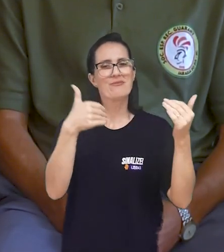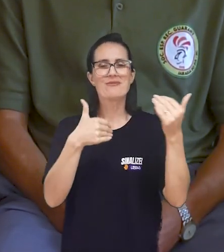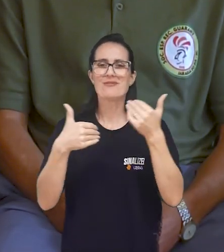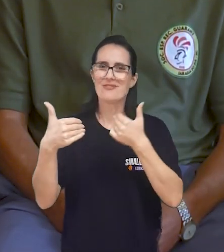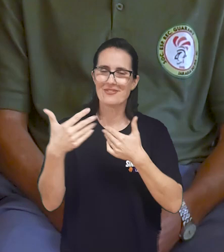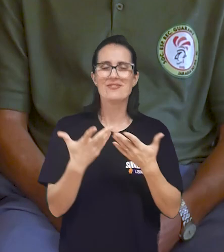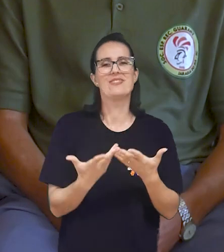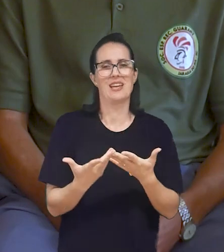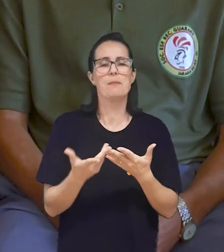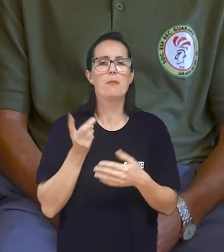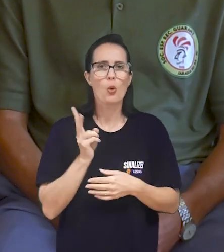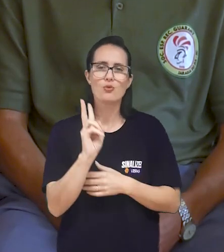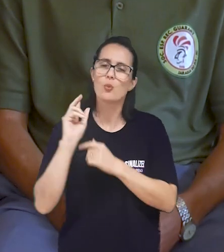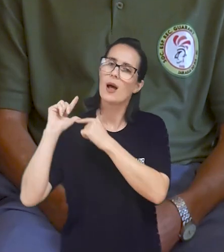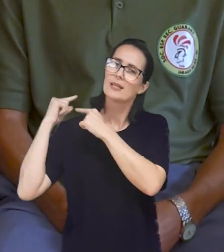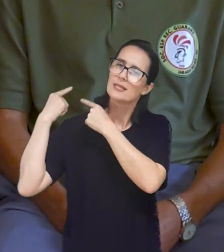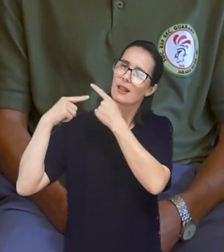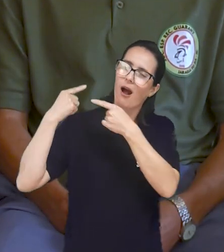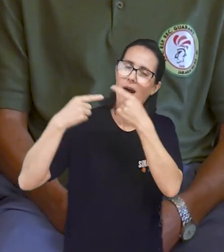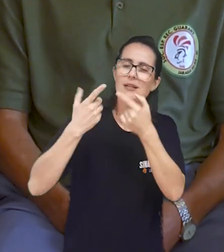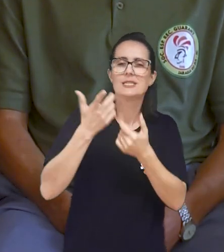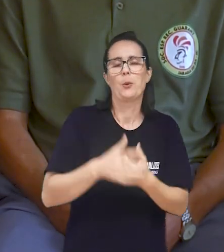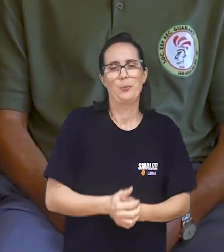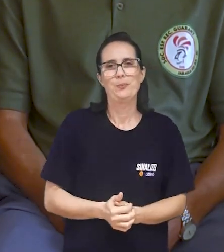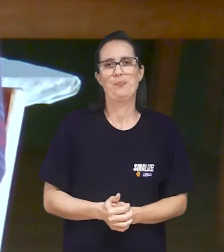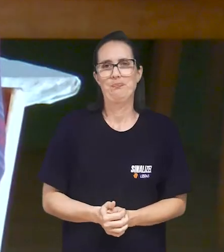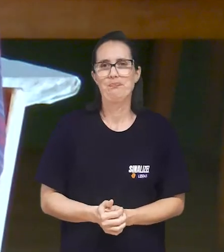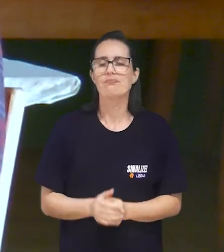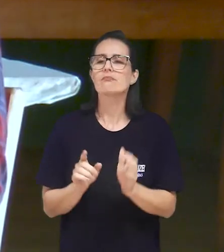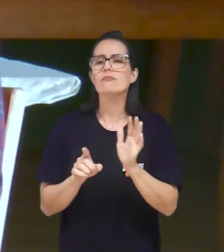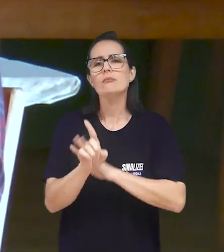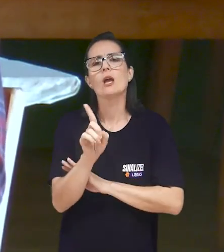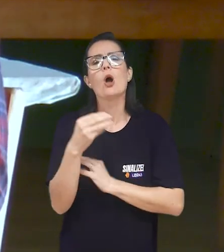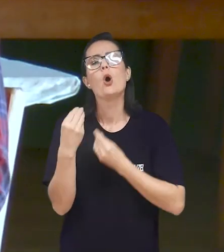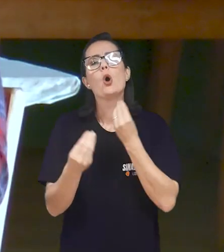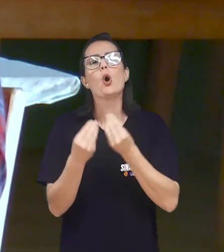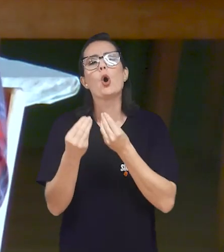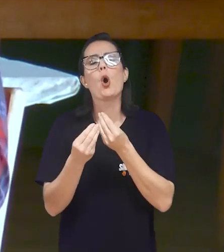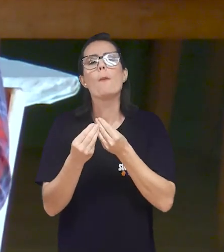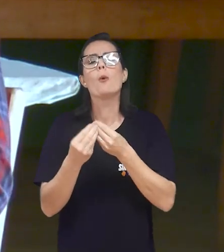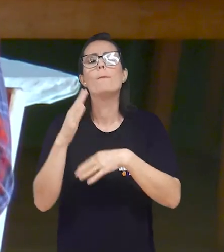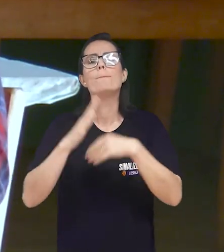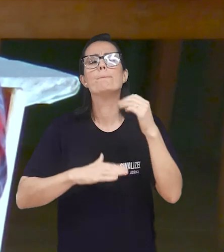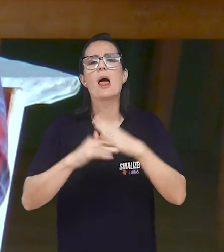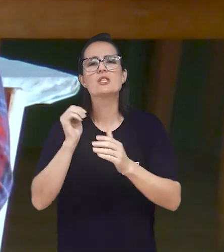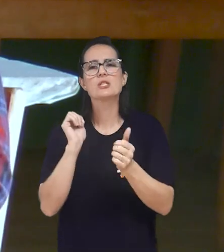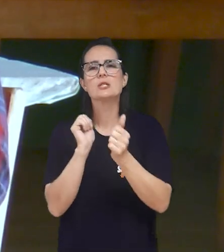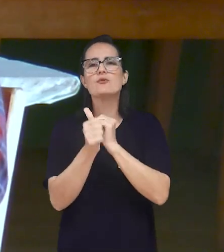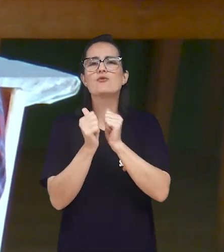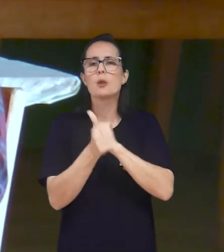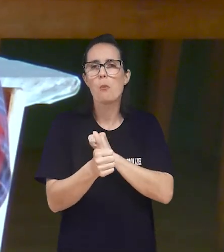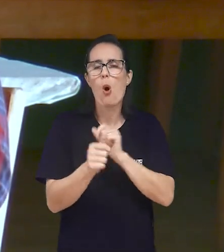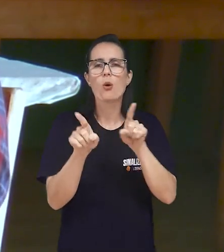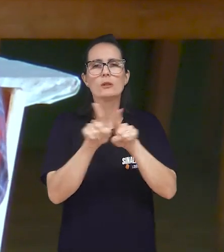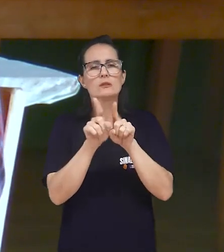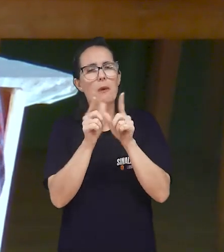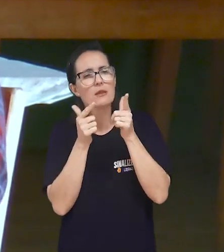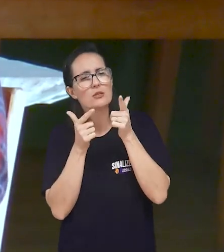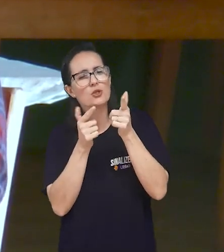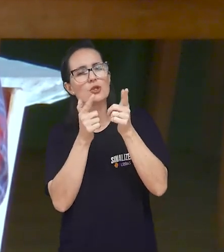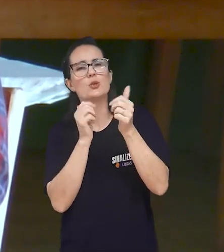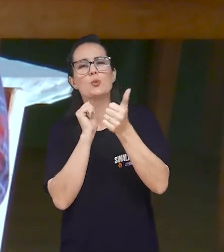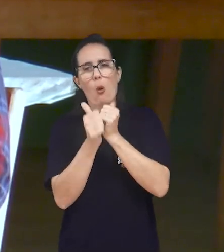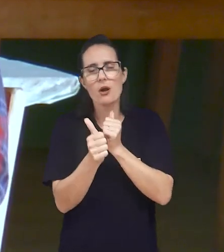e fazendo essa tradição para não morrer, vamos dizer. Como a prática do futebol e do tiro contribuem para a identidade